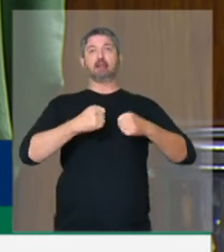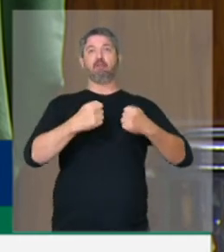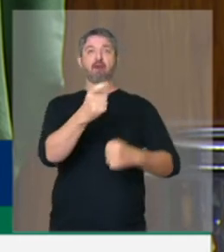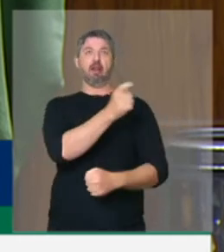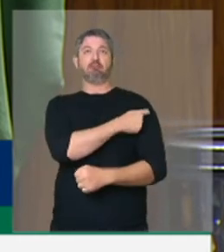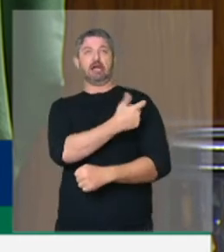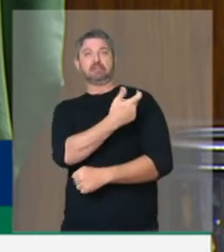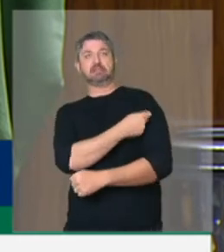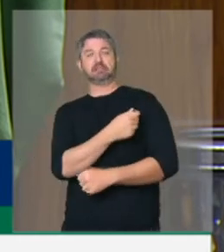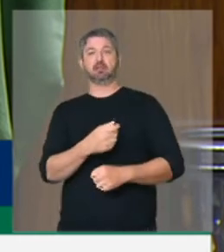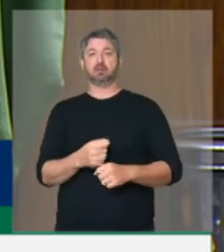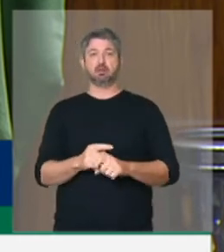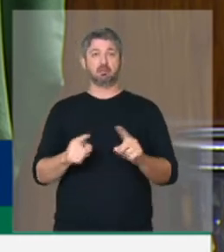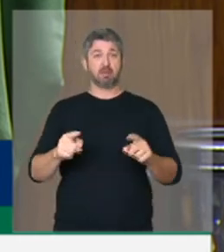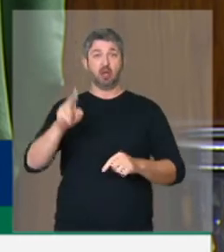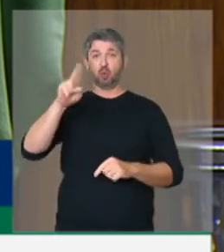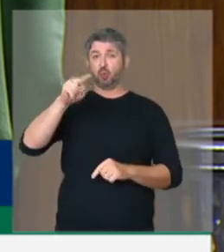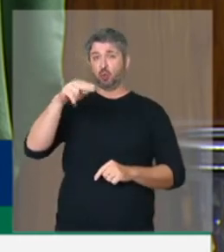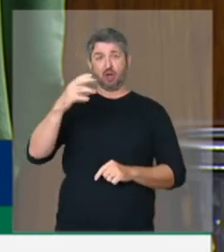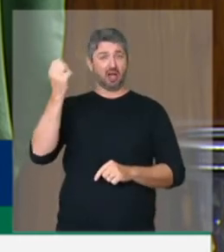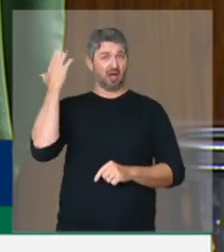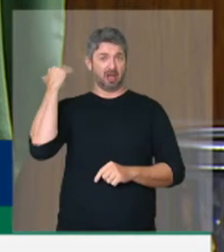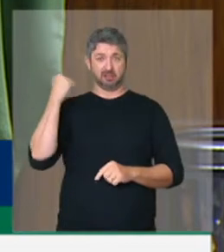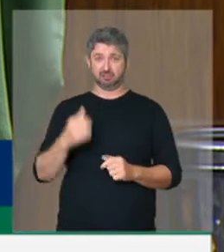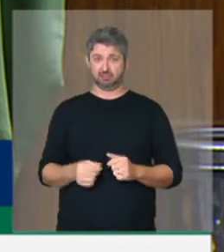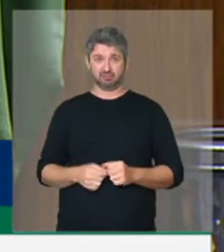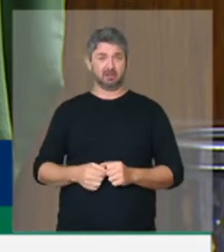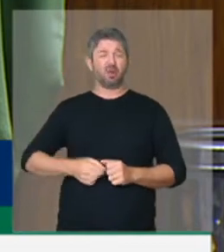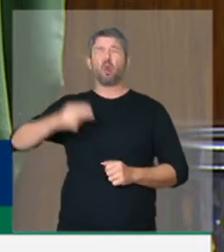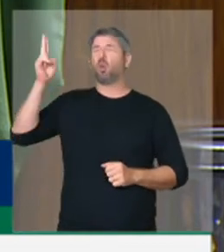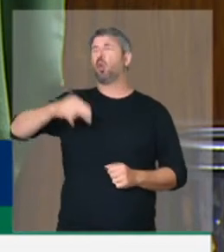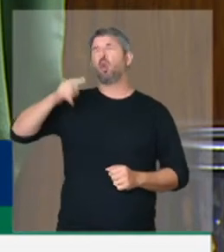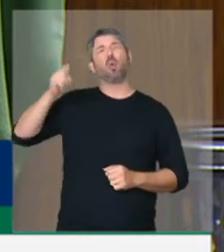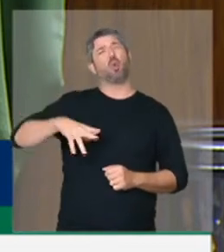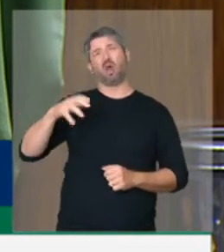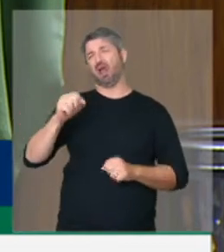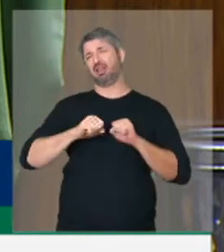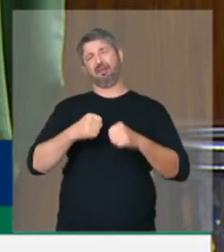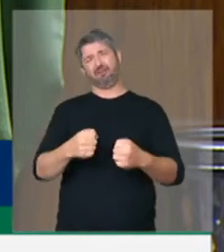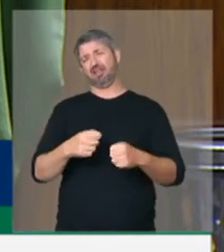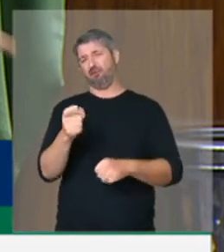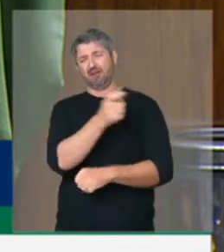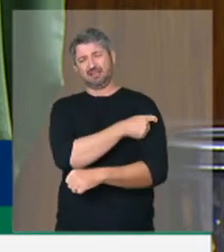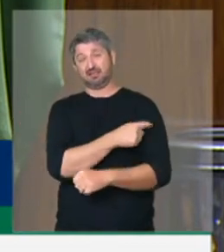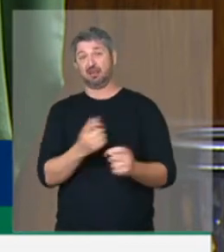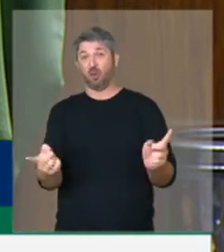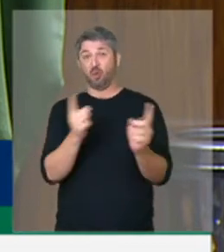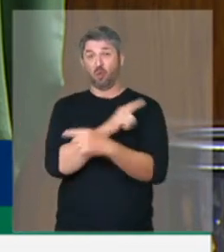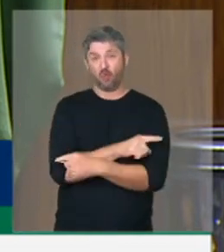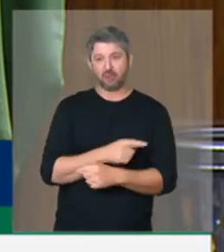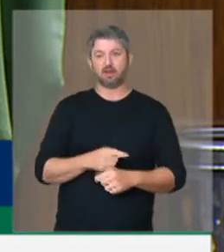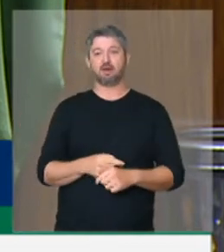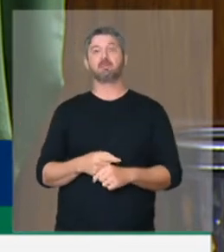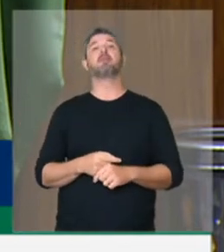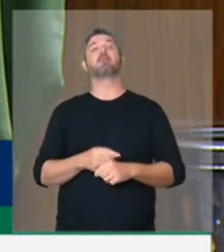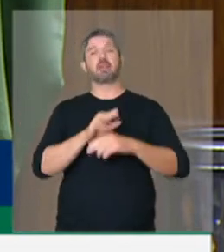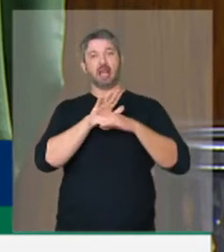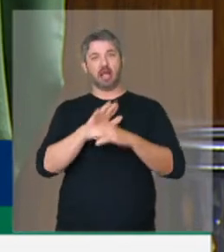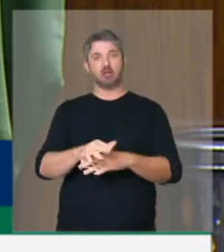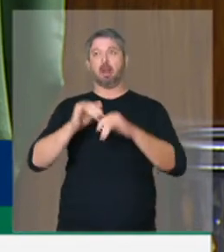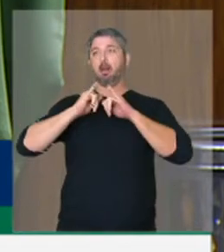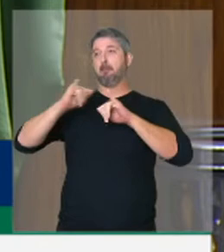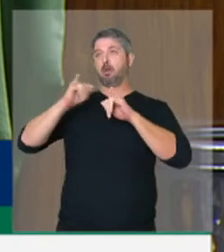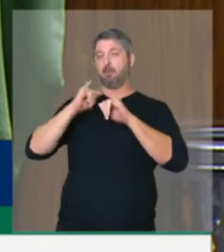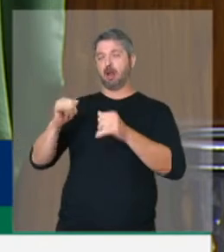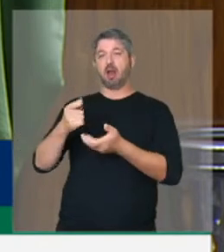quando nunca o foram. Nunca o foram. Ao contrário, colaboraram para fazer propaganda de um